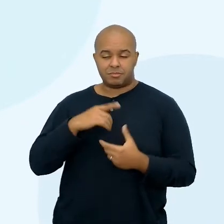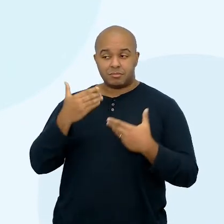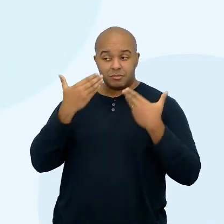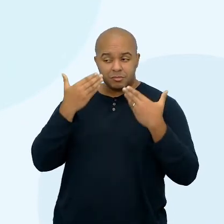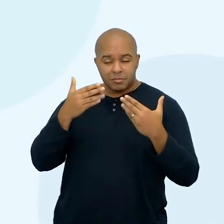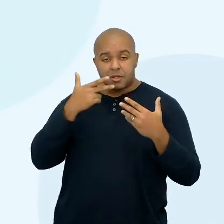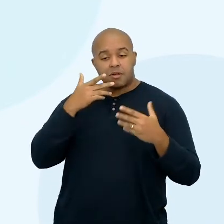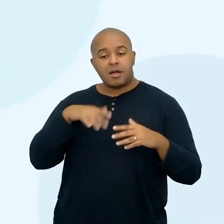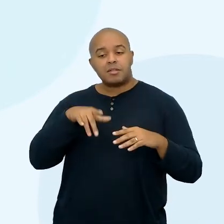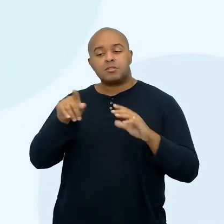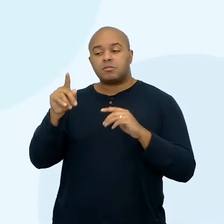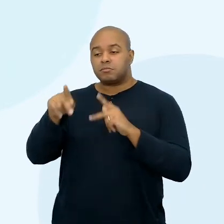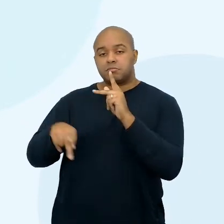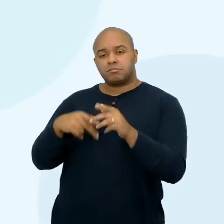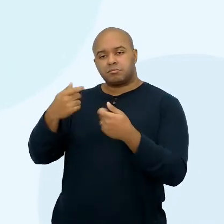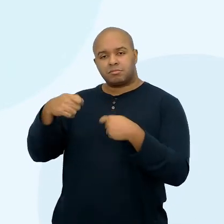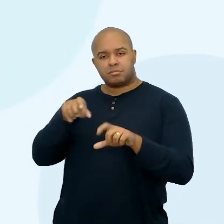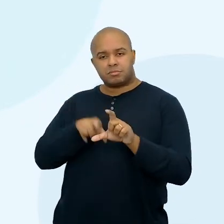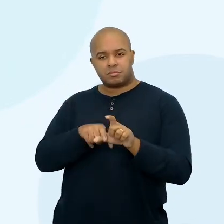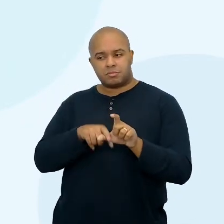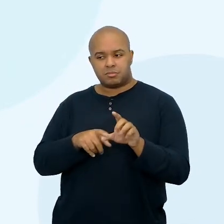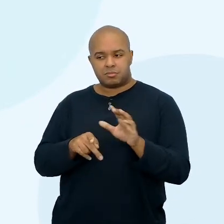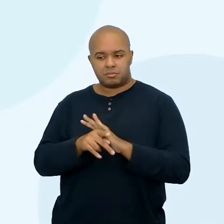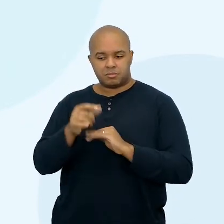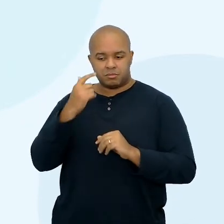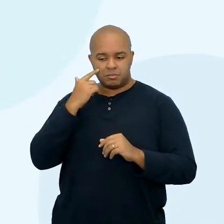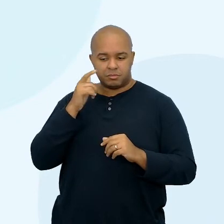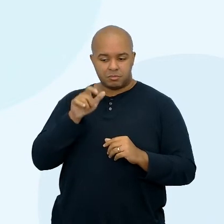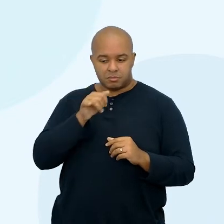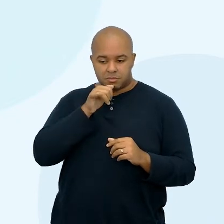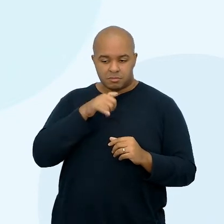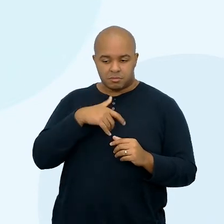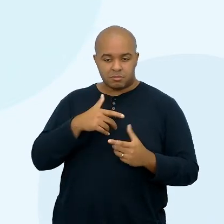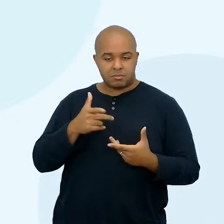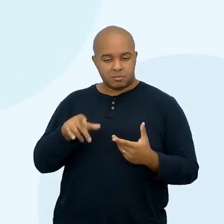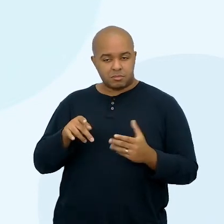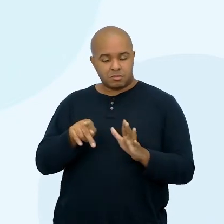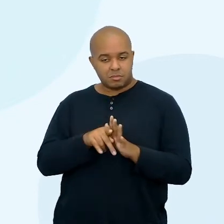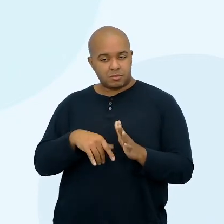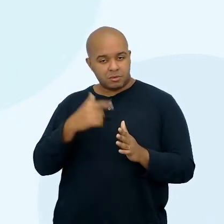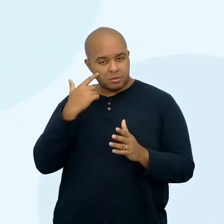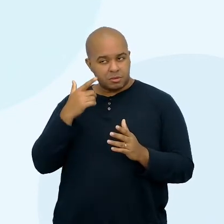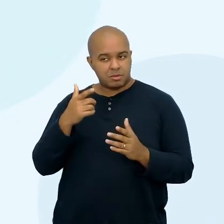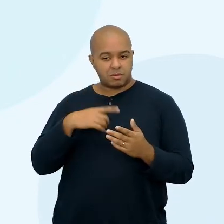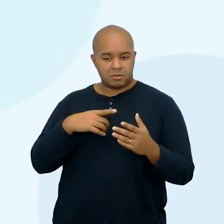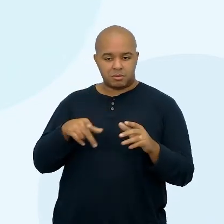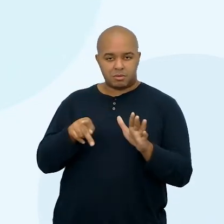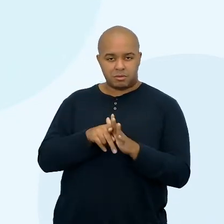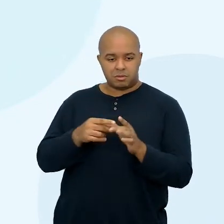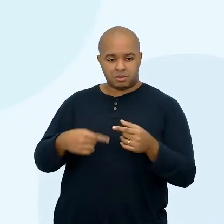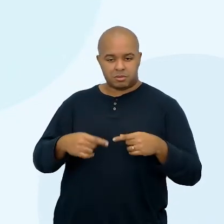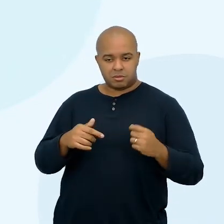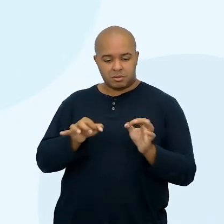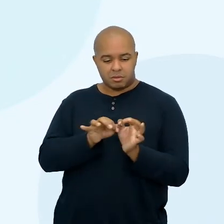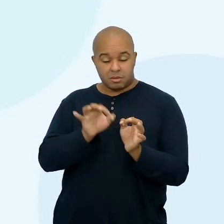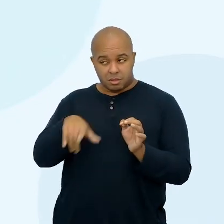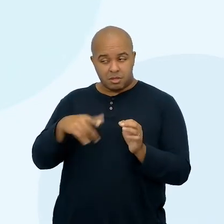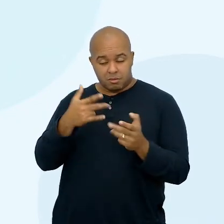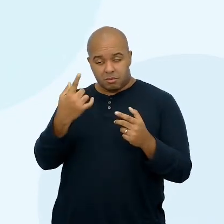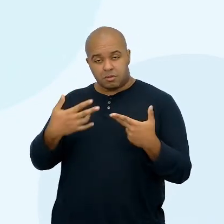É lógico que você tem, porque acima de tudo, você é um cidadão e está usando